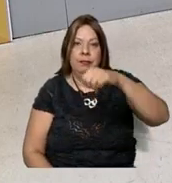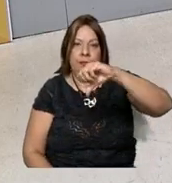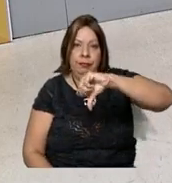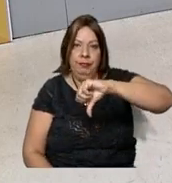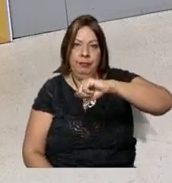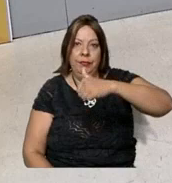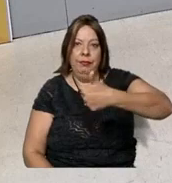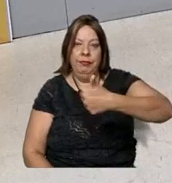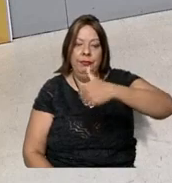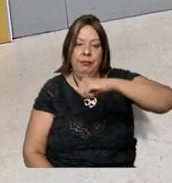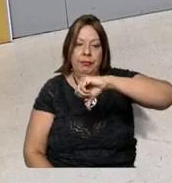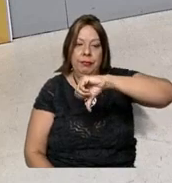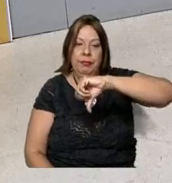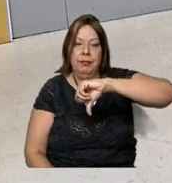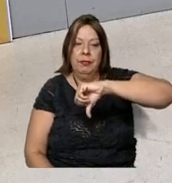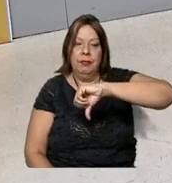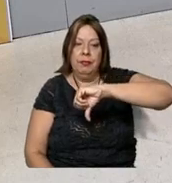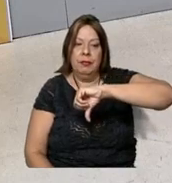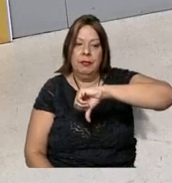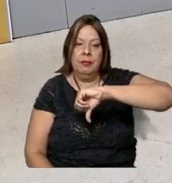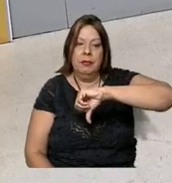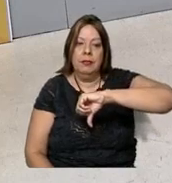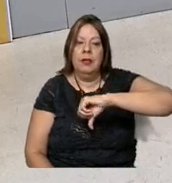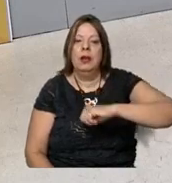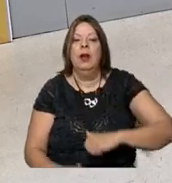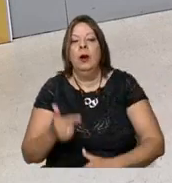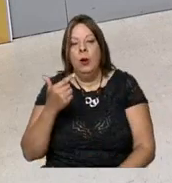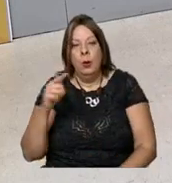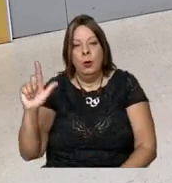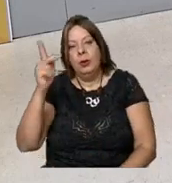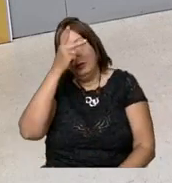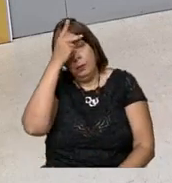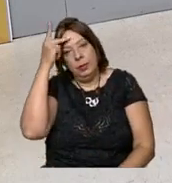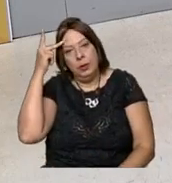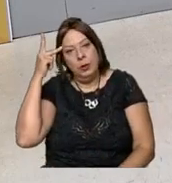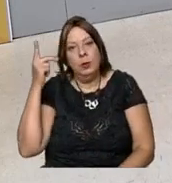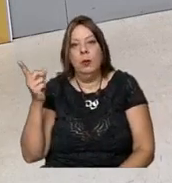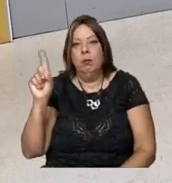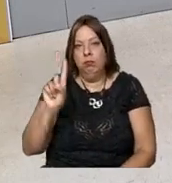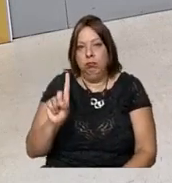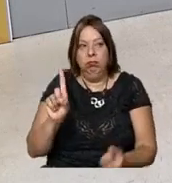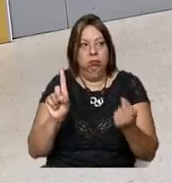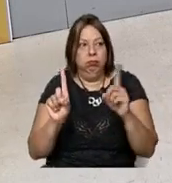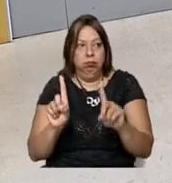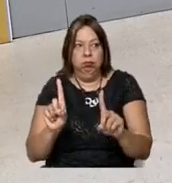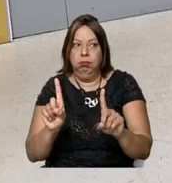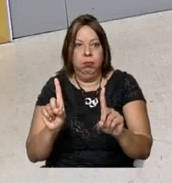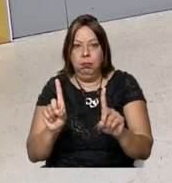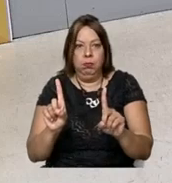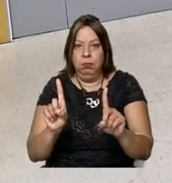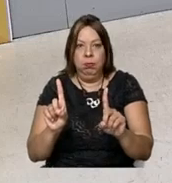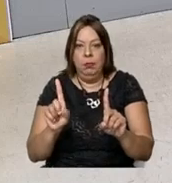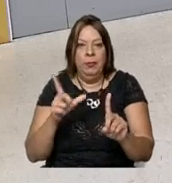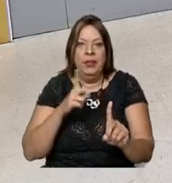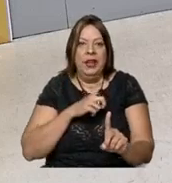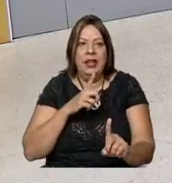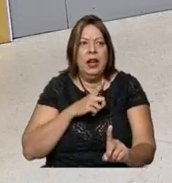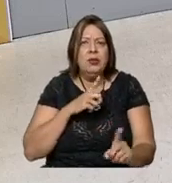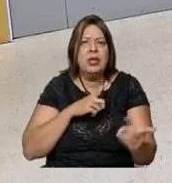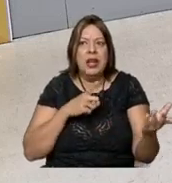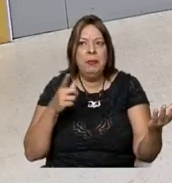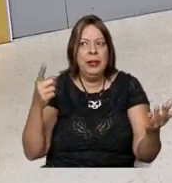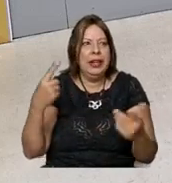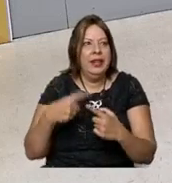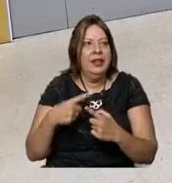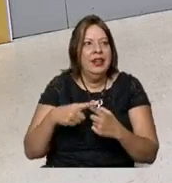19. 19 colocou mais um na disputa e já são dois títulos com chances de levar R$5.000.